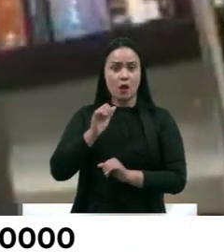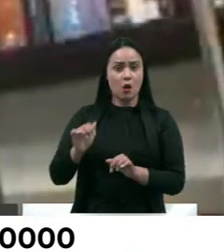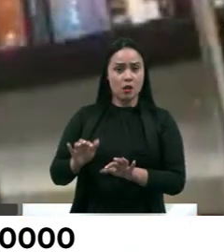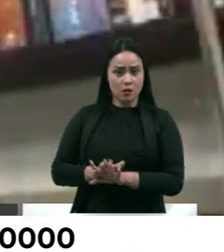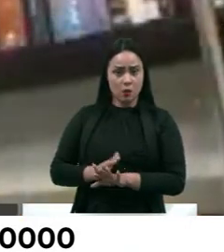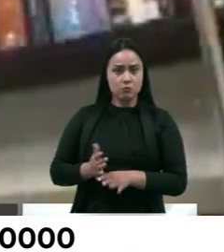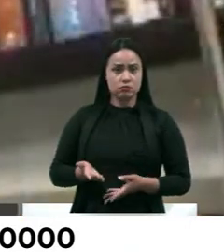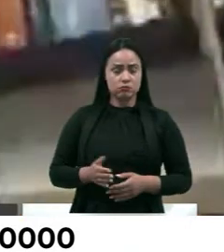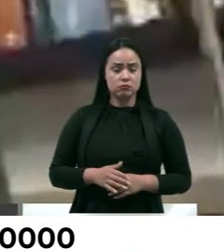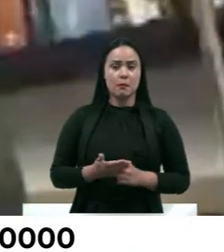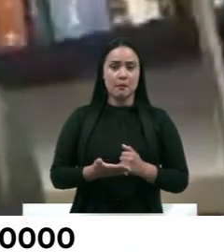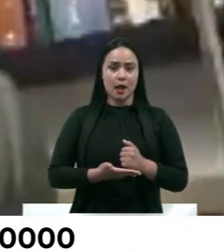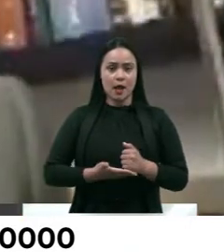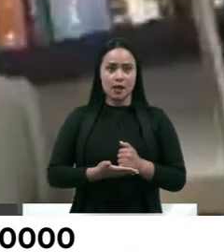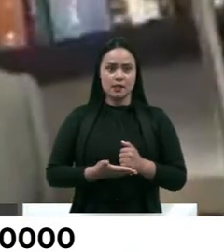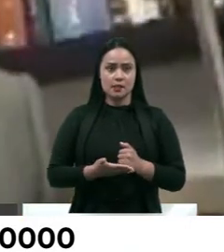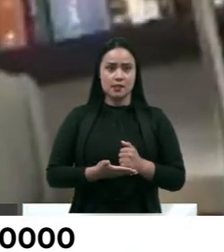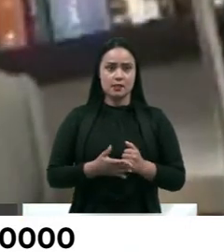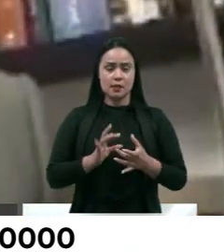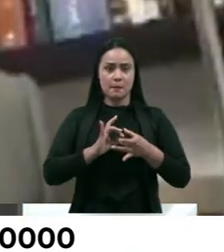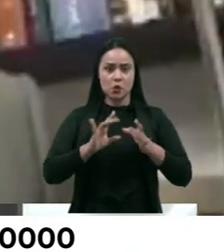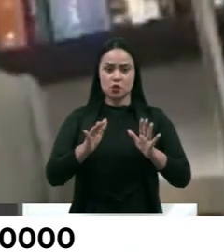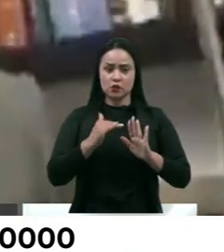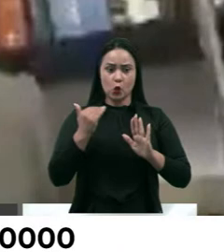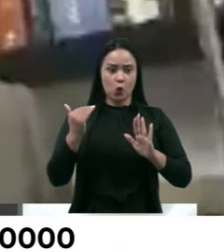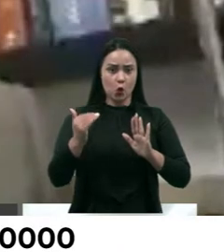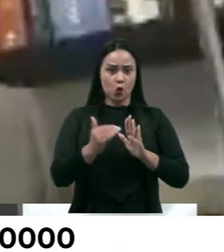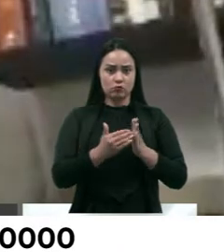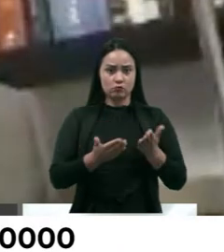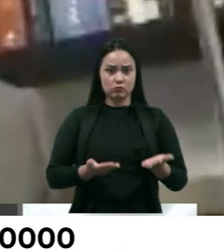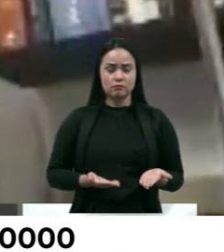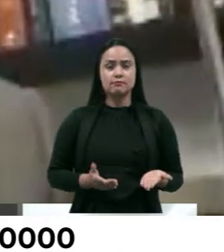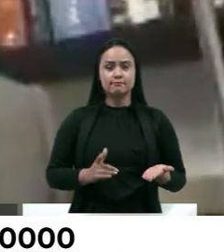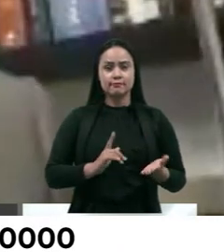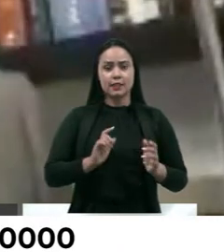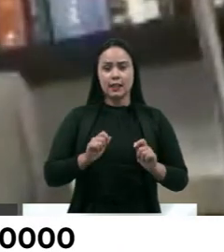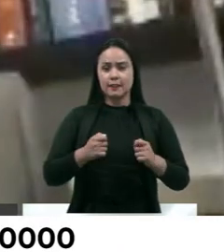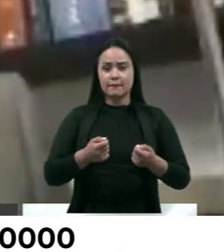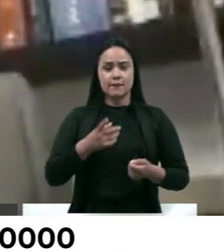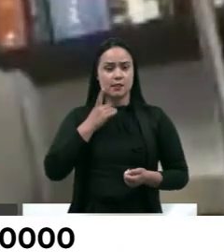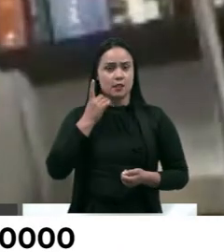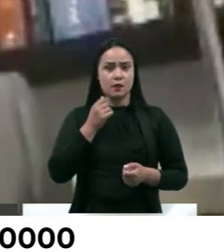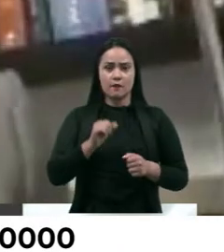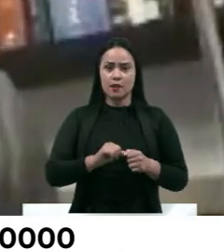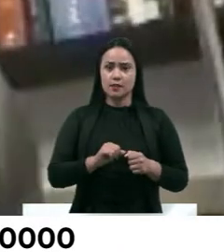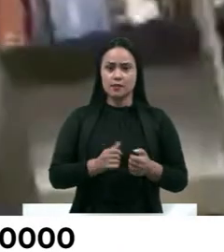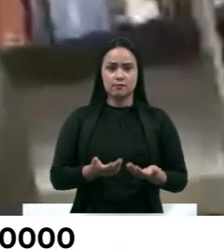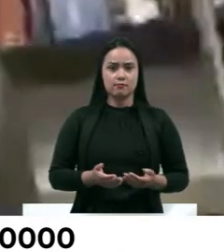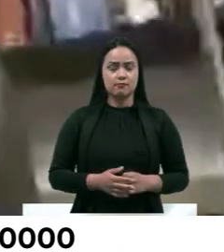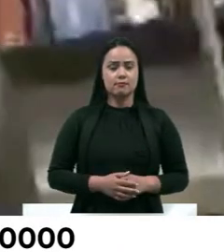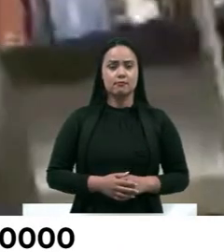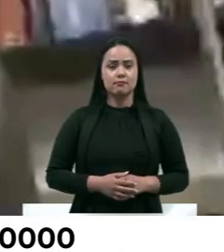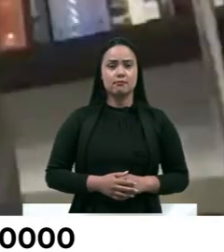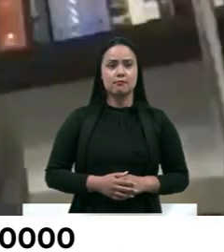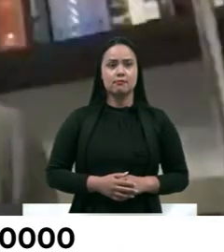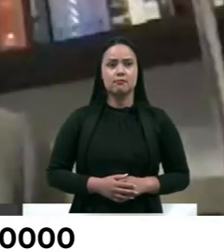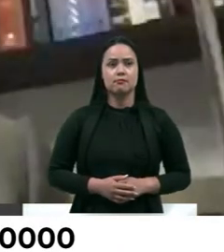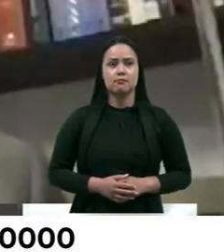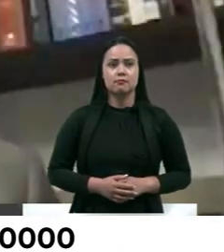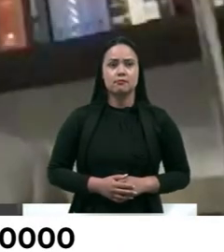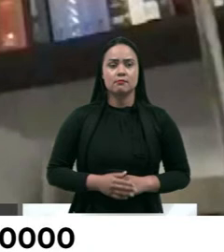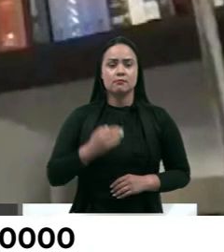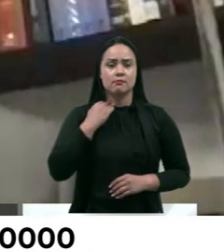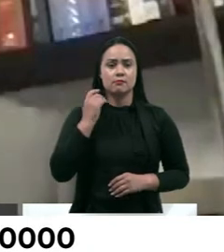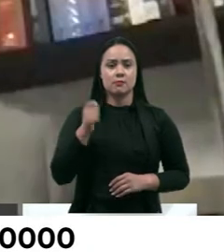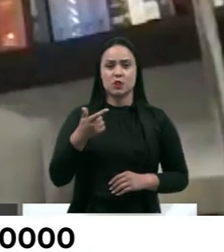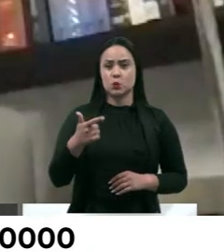conclusão, com base nesses dispositivos todos. E isso a defesa não fez. Então, o magistrado não tinha